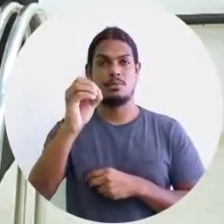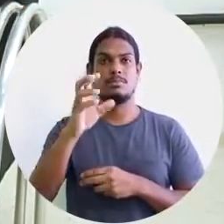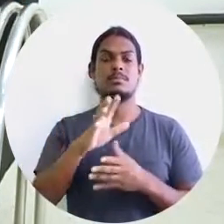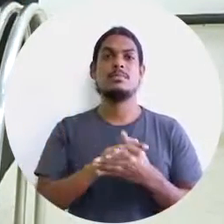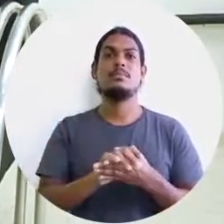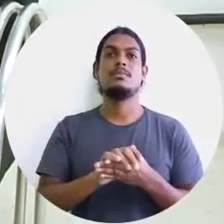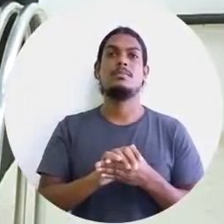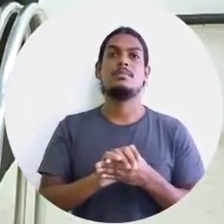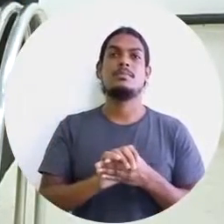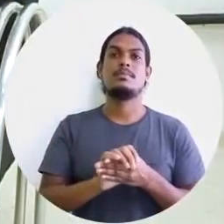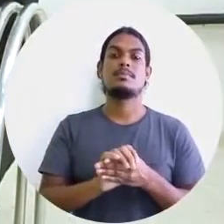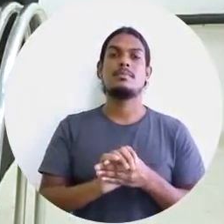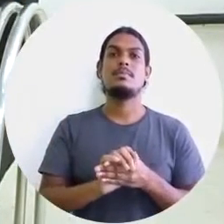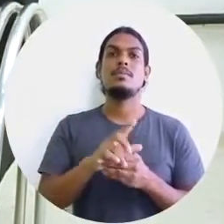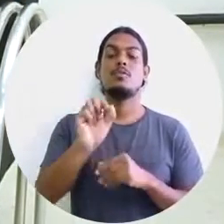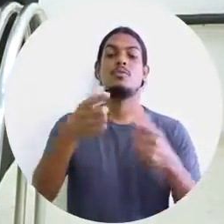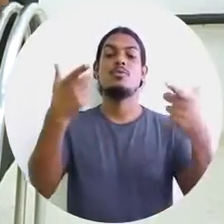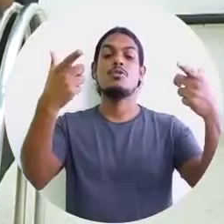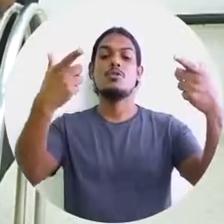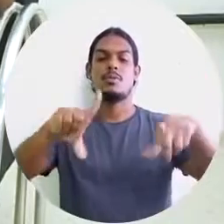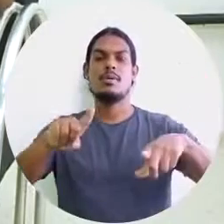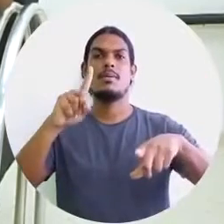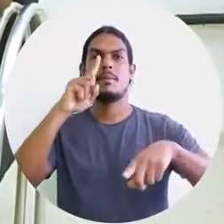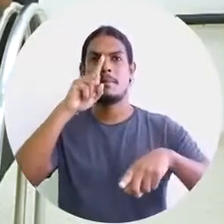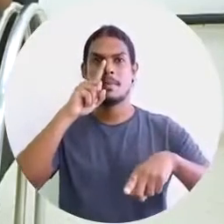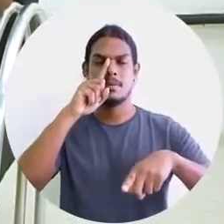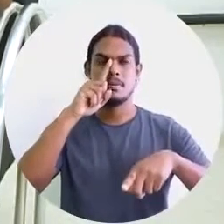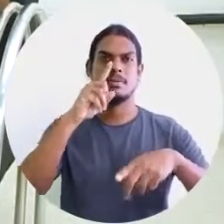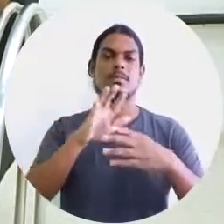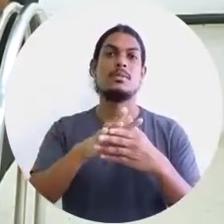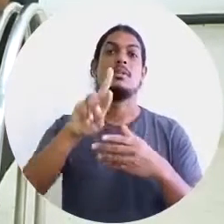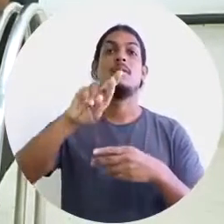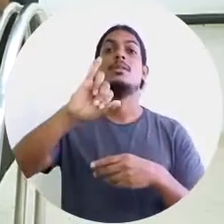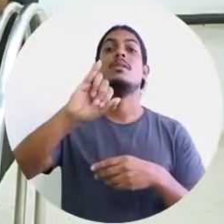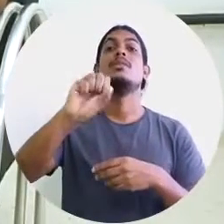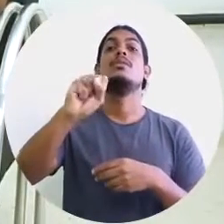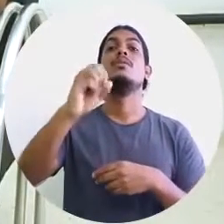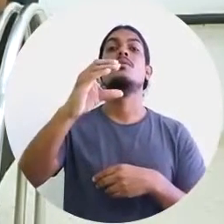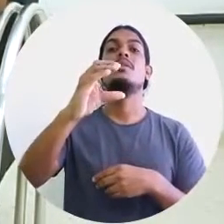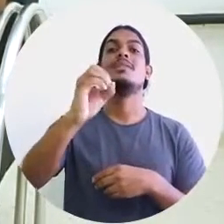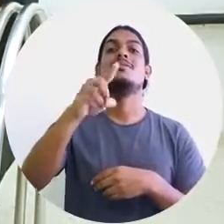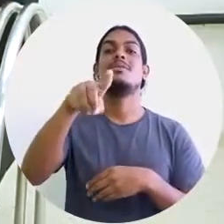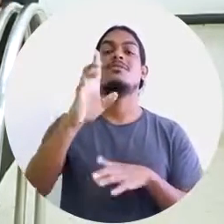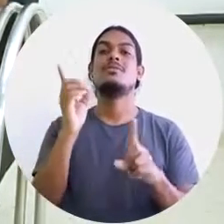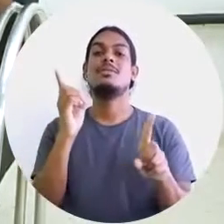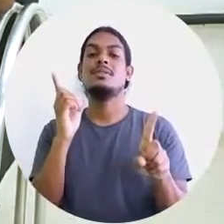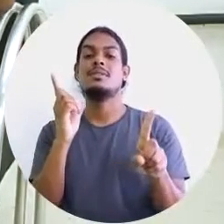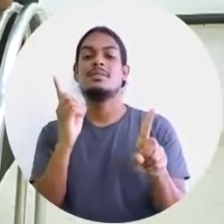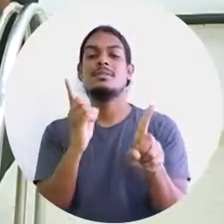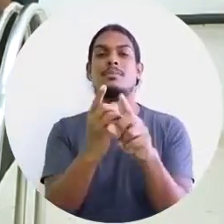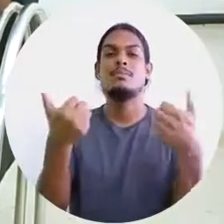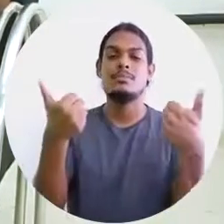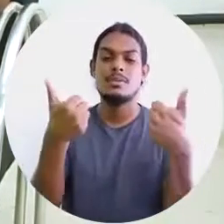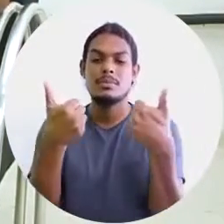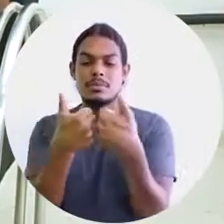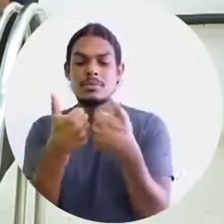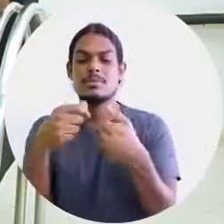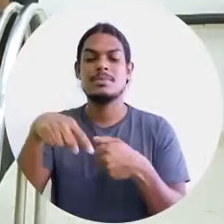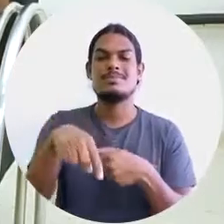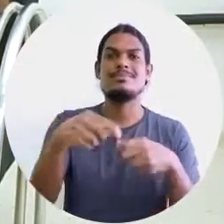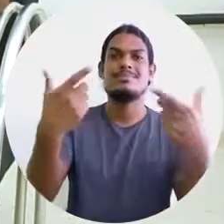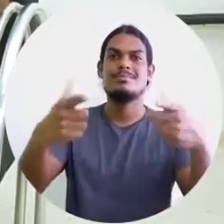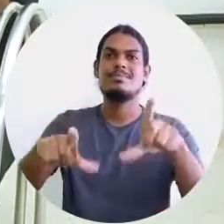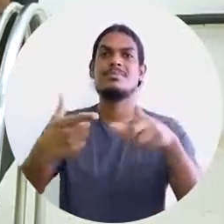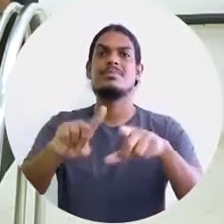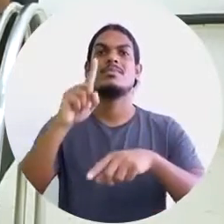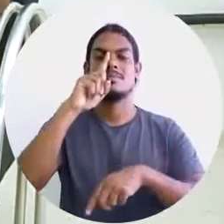aquilo que está no ambiente, está lá. E o risco é quanto você vai se aproximar daquele perigo. Então, se você